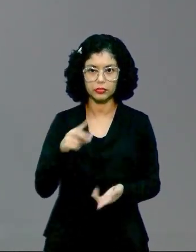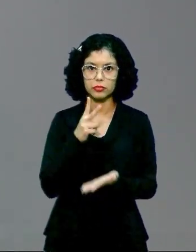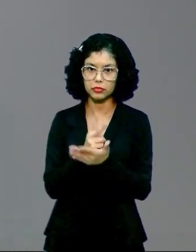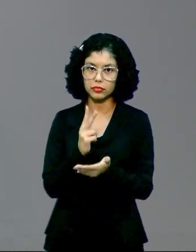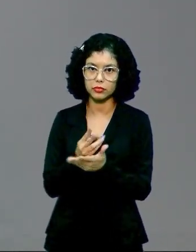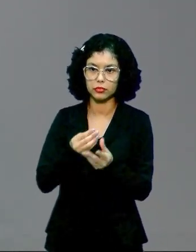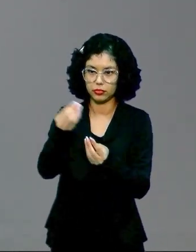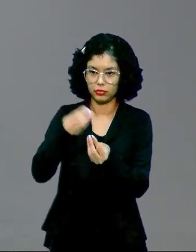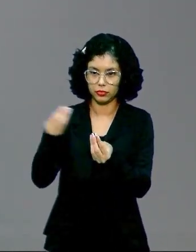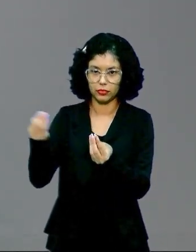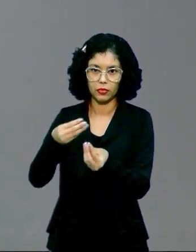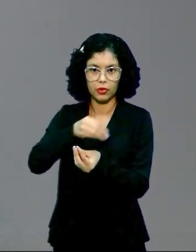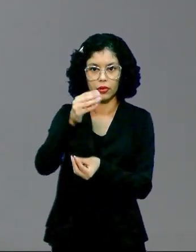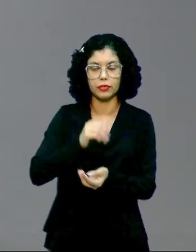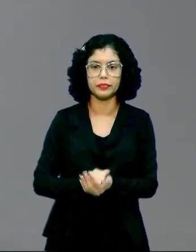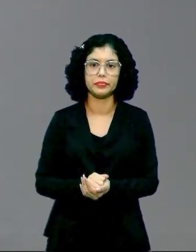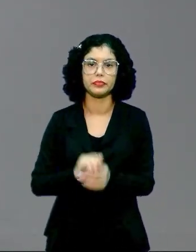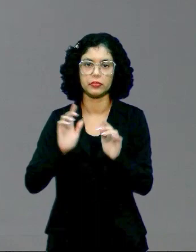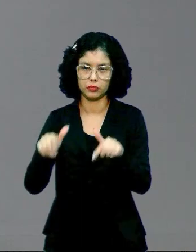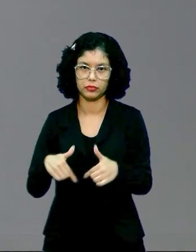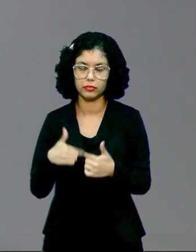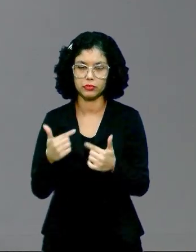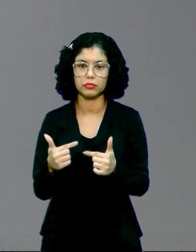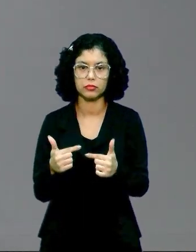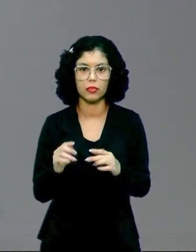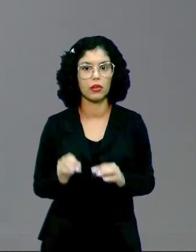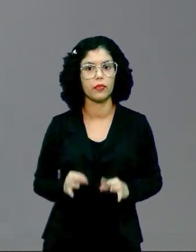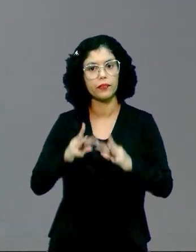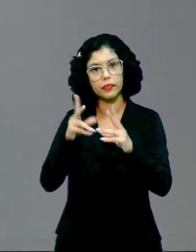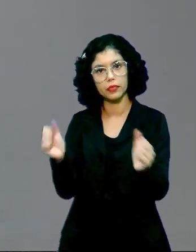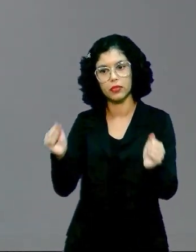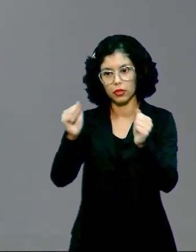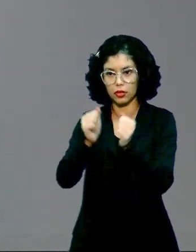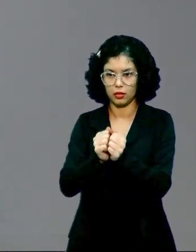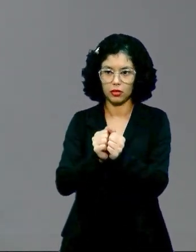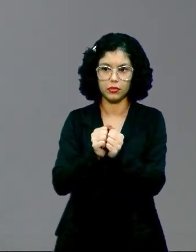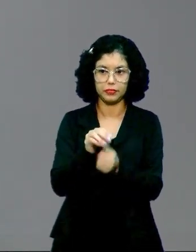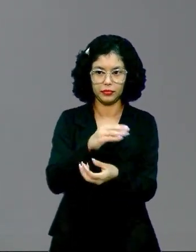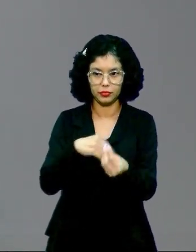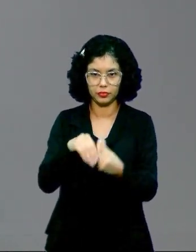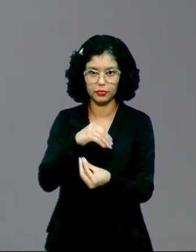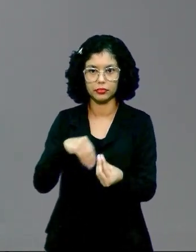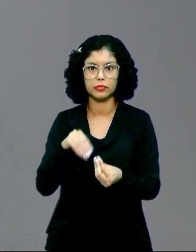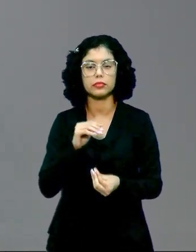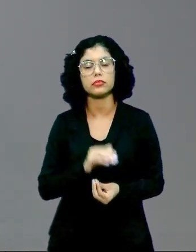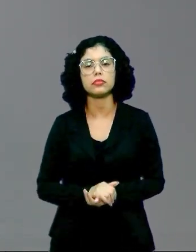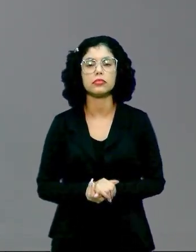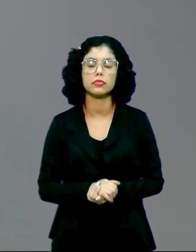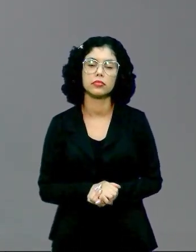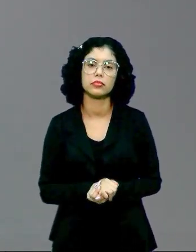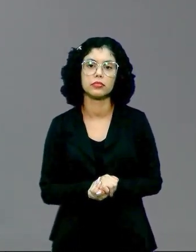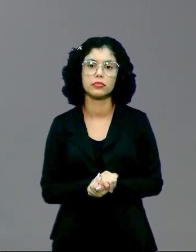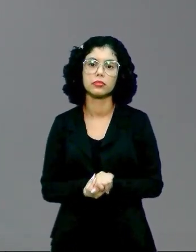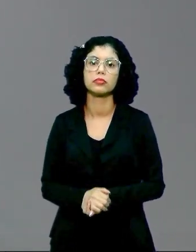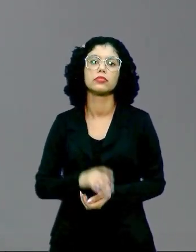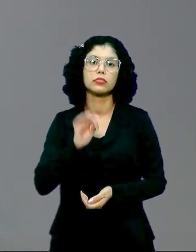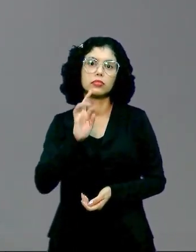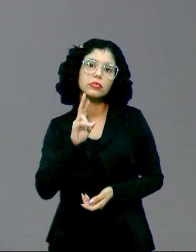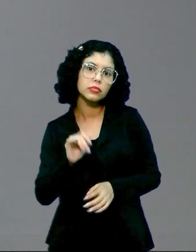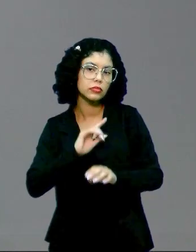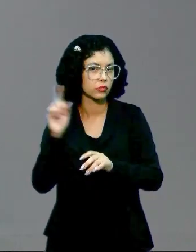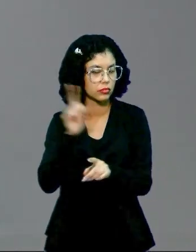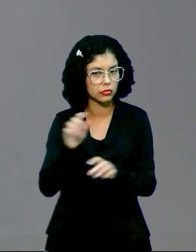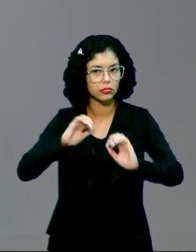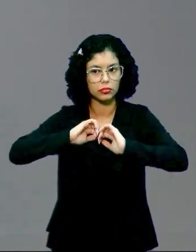bem distribuídas. Né? Thomson defendia que estava todo mundo junto e misturado, prótons e elétrons. Rutherford foi lá e